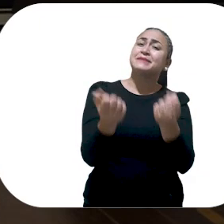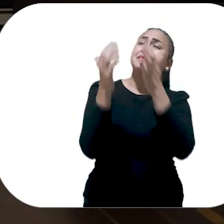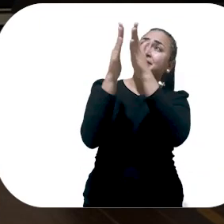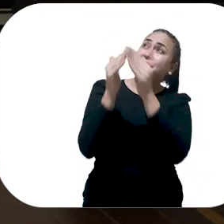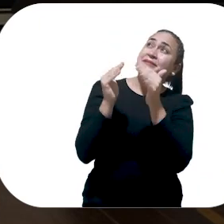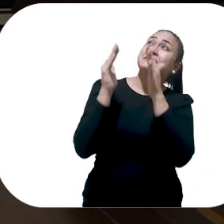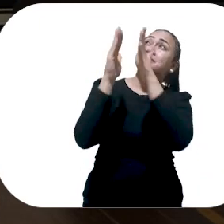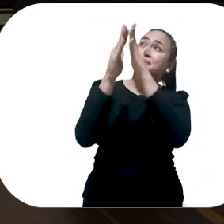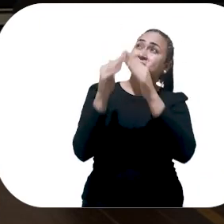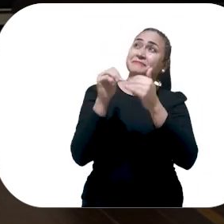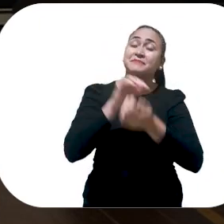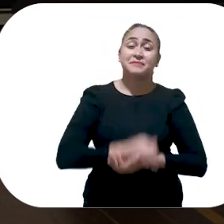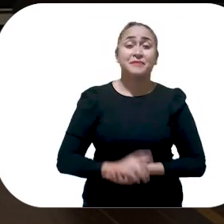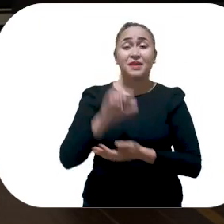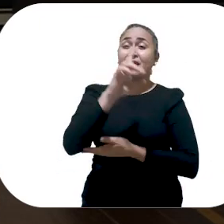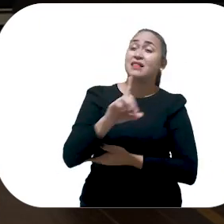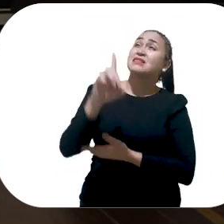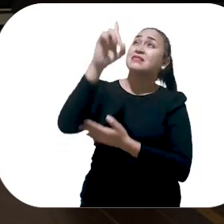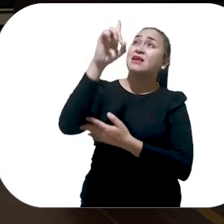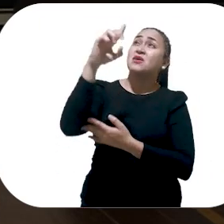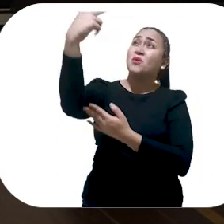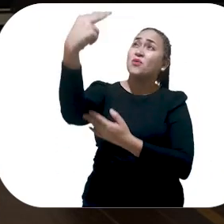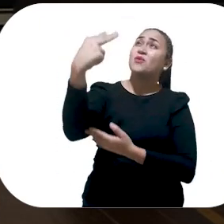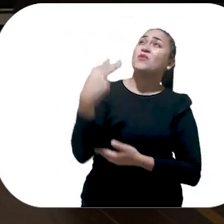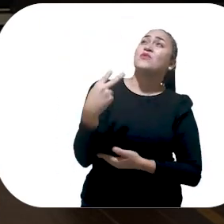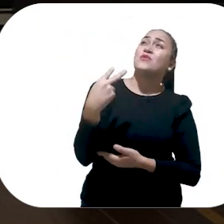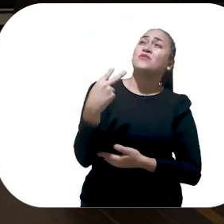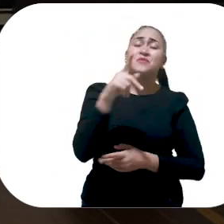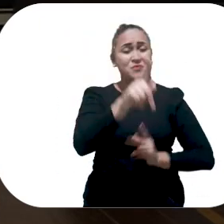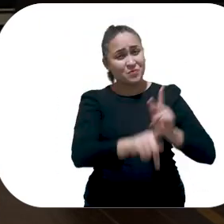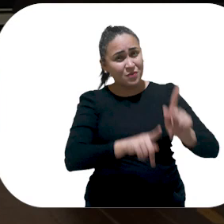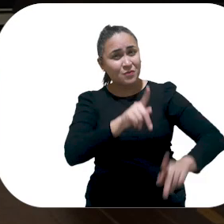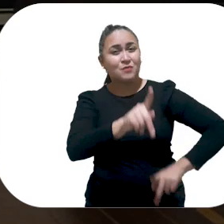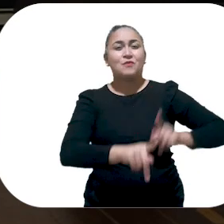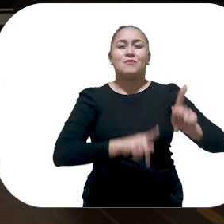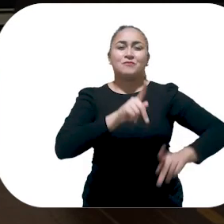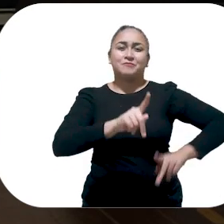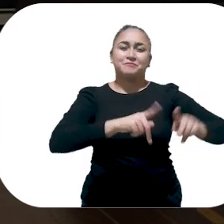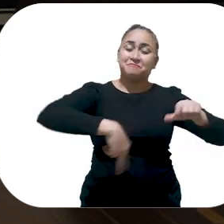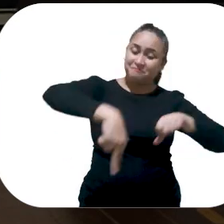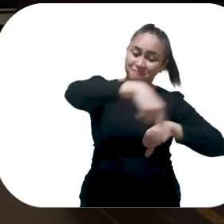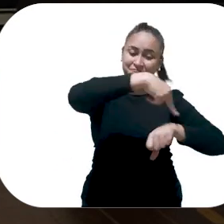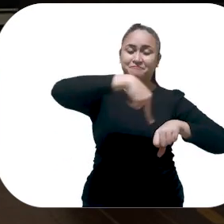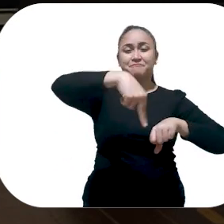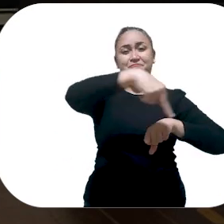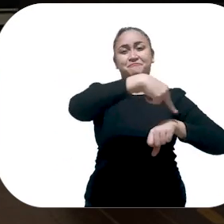clamor. Ouve, ó Deus, ouve, ó povo, ouve,